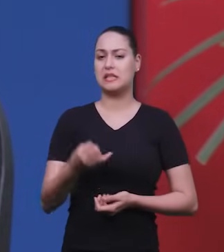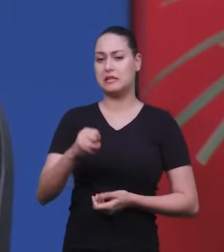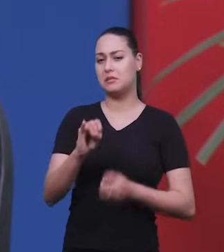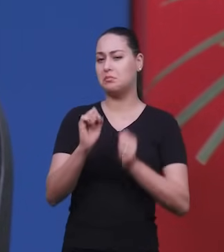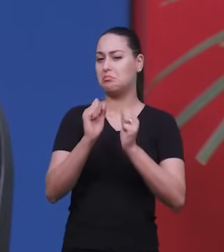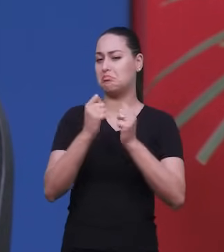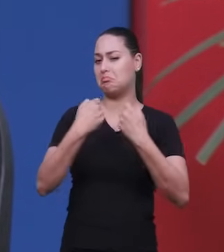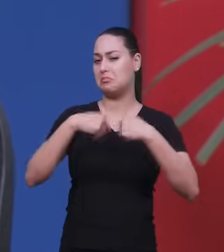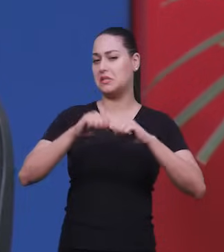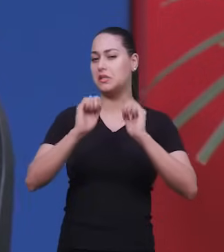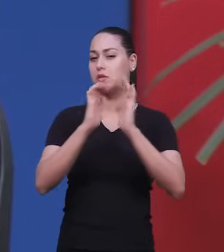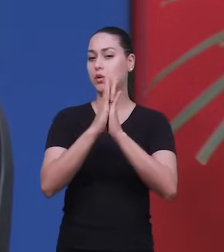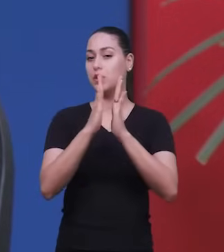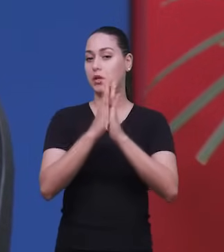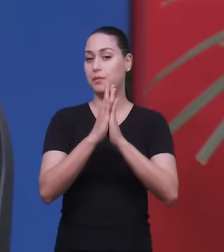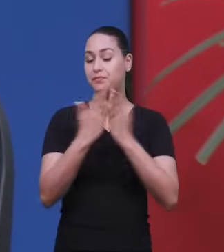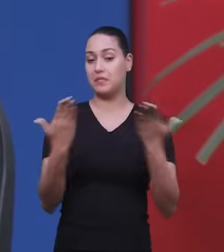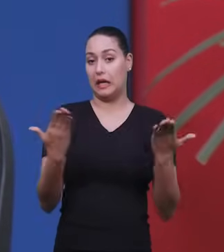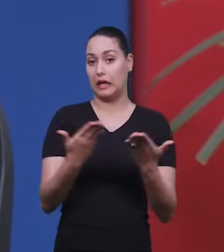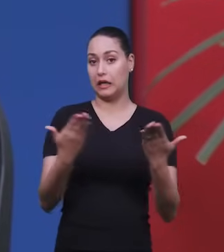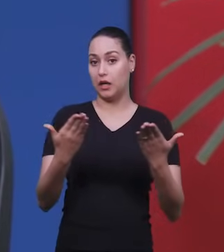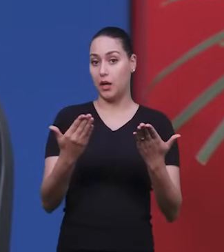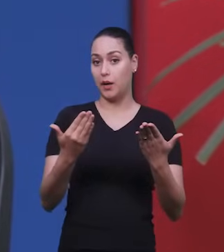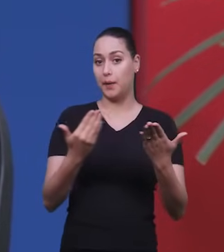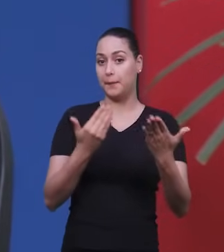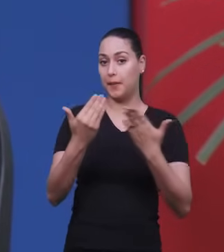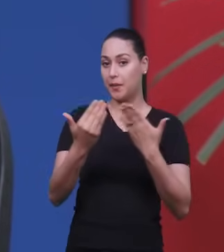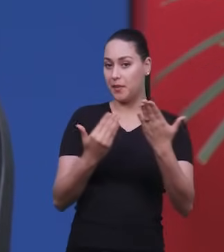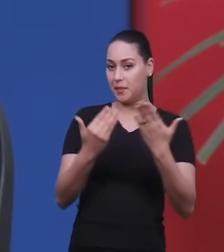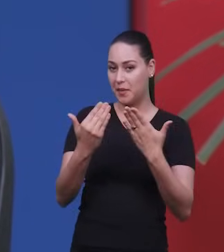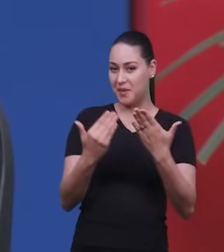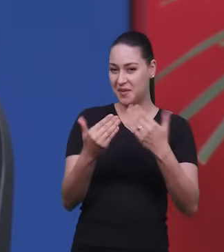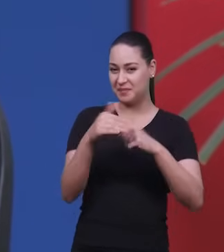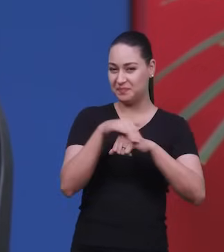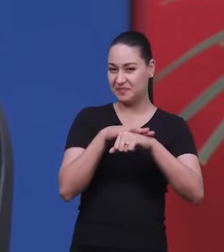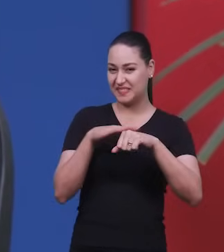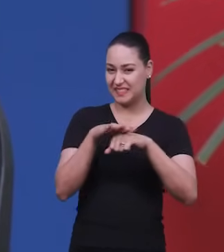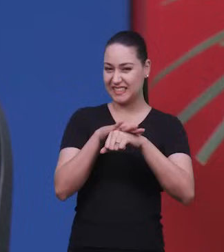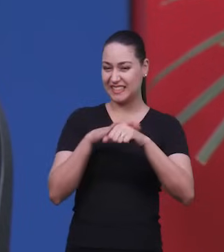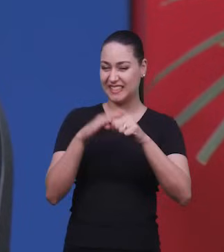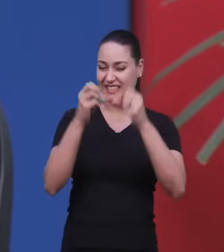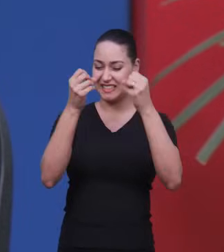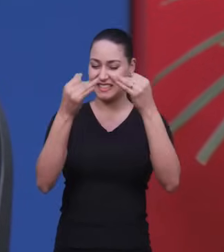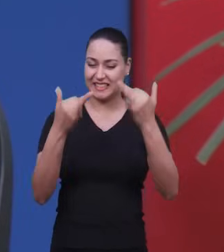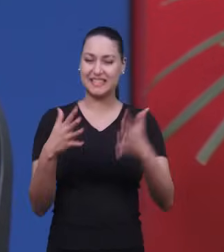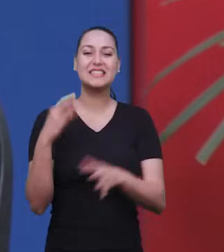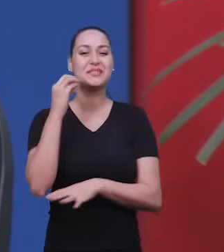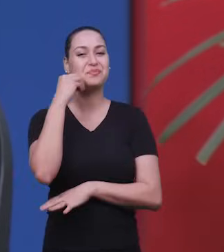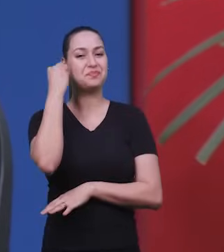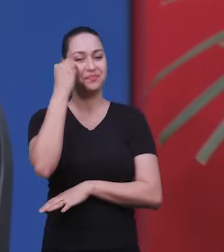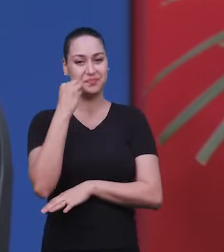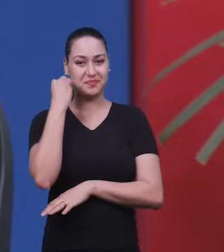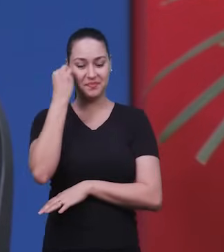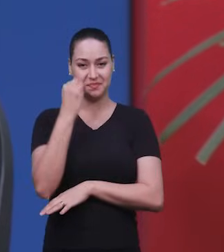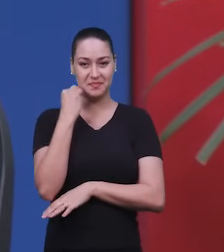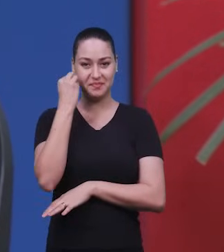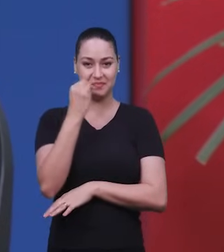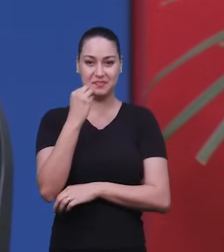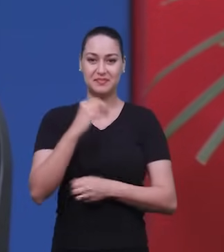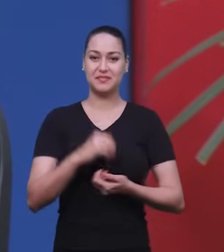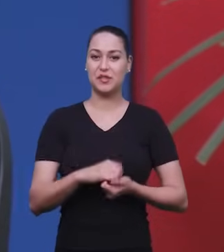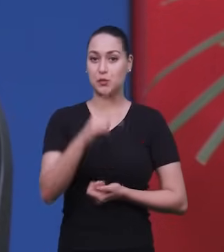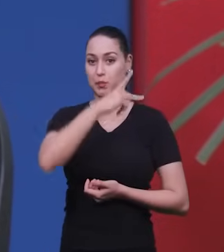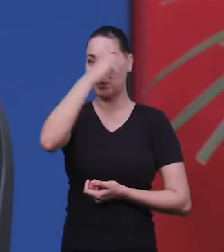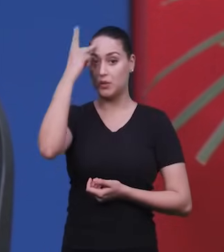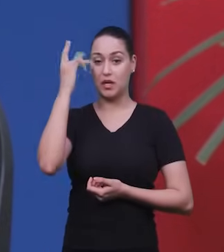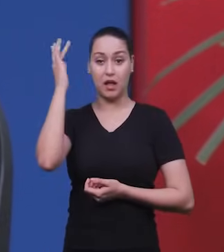oração. E nós vamos conversar aqui mais um pouco, contando algumas experiências de pessoas que